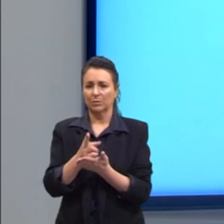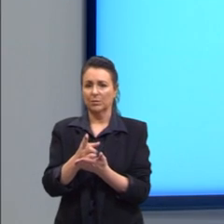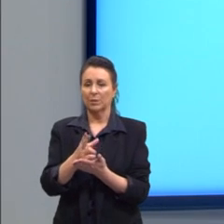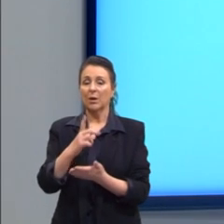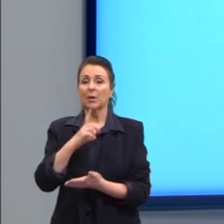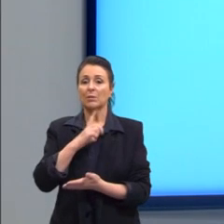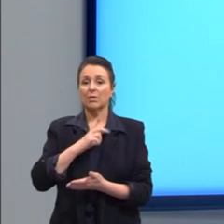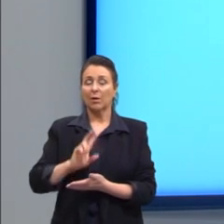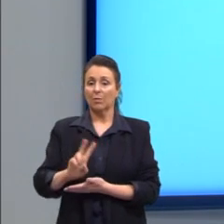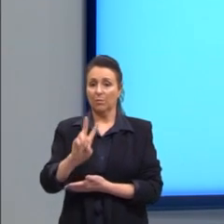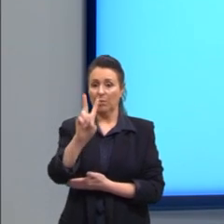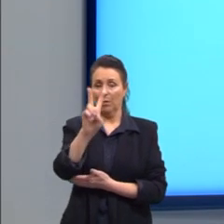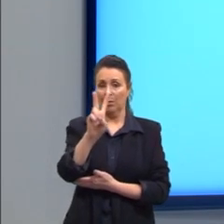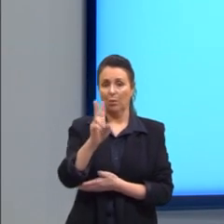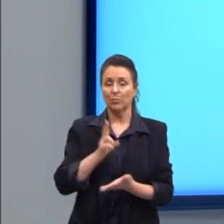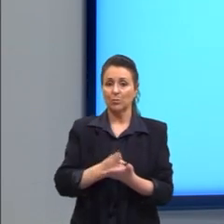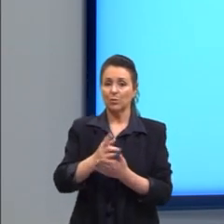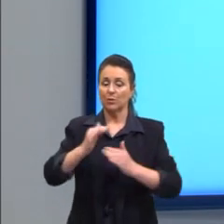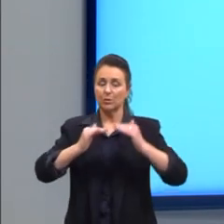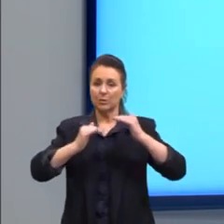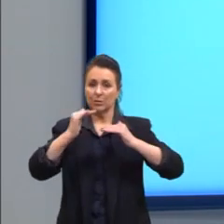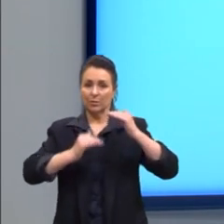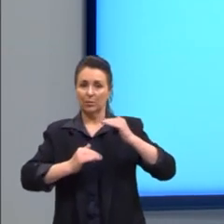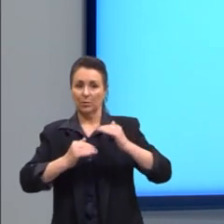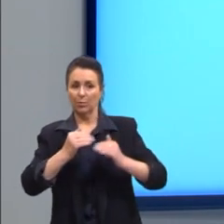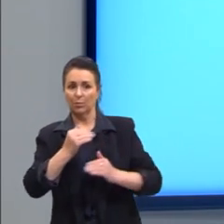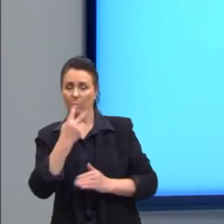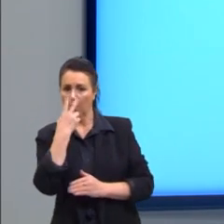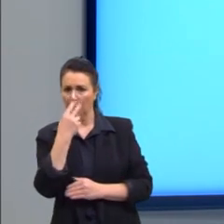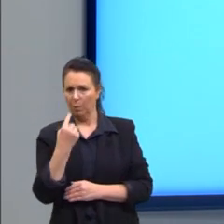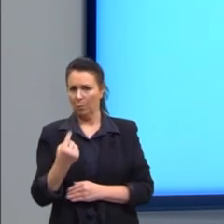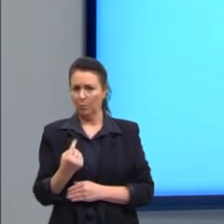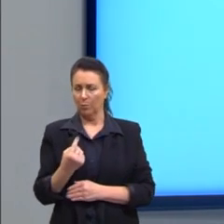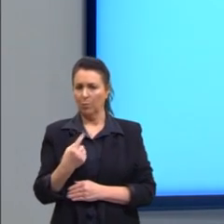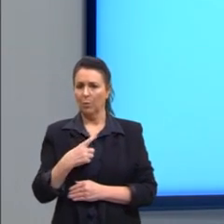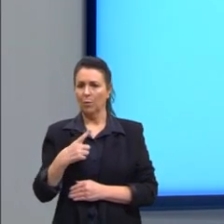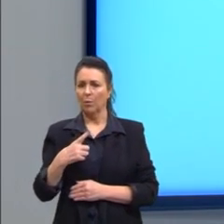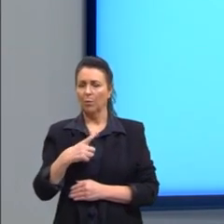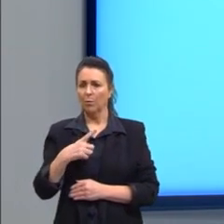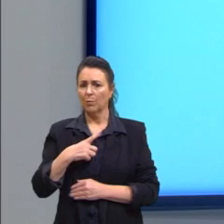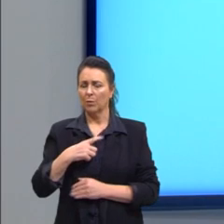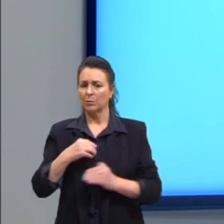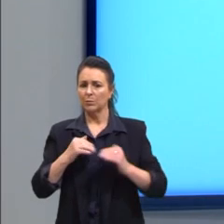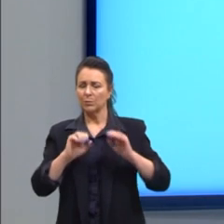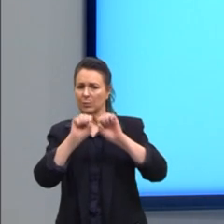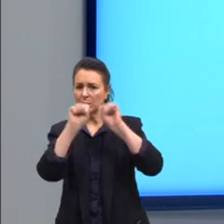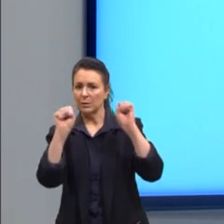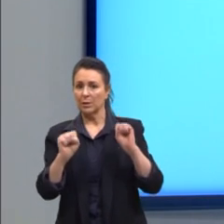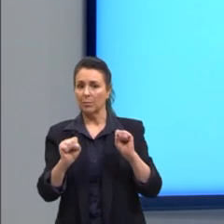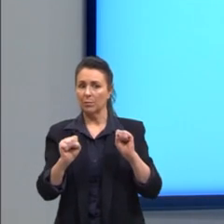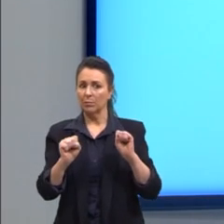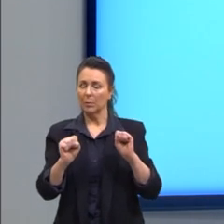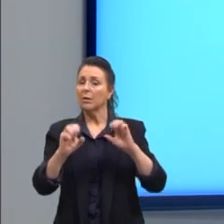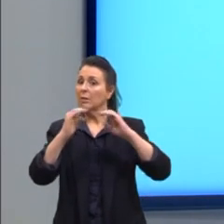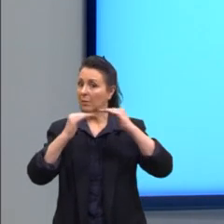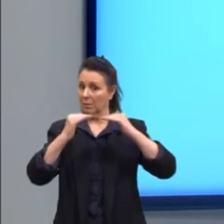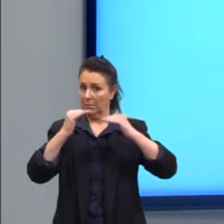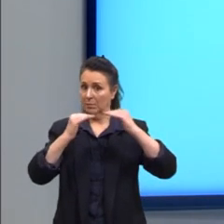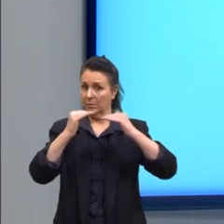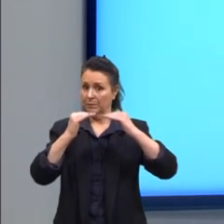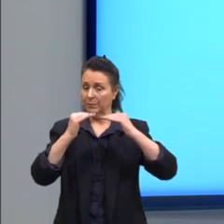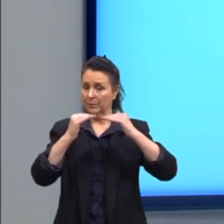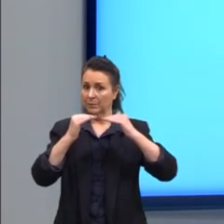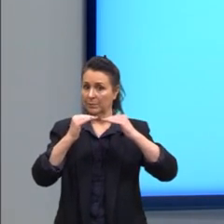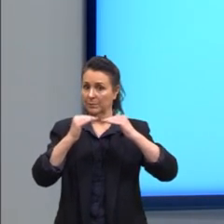um valor de constante de equilíbrio igual a um significa que o sistema está em estado de Equilíbrio Tá